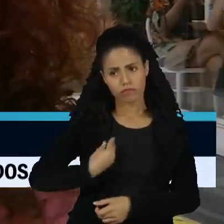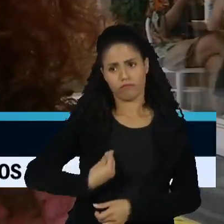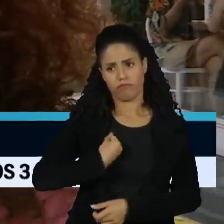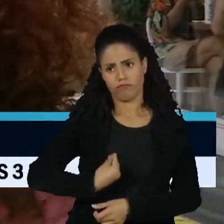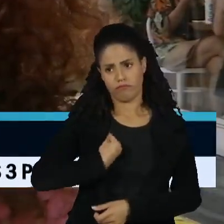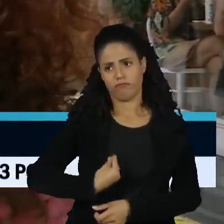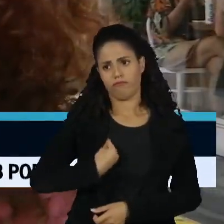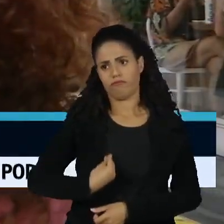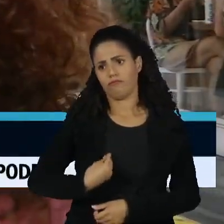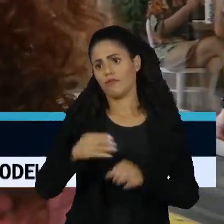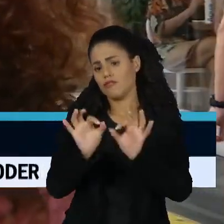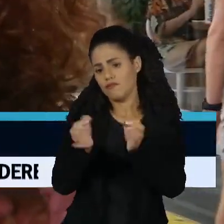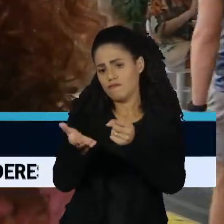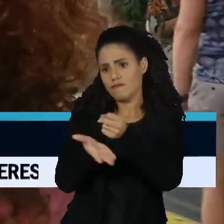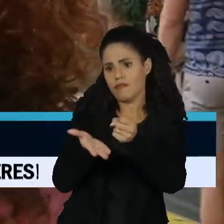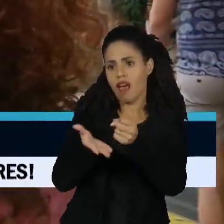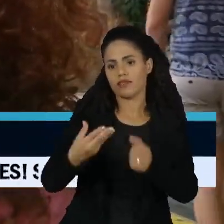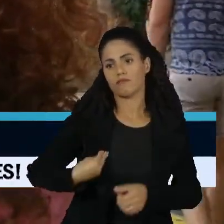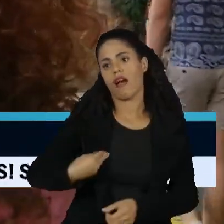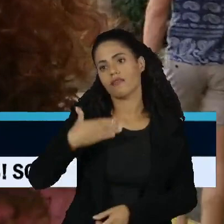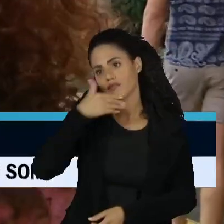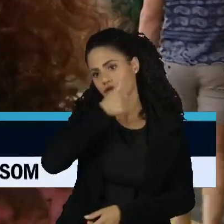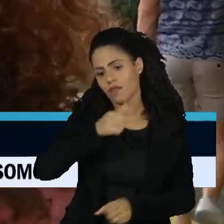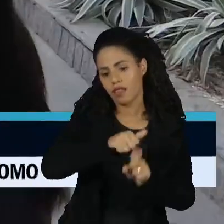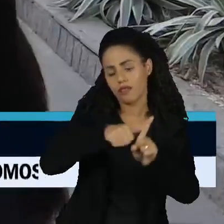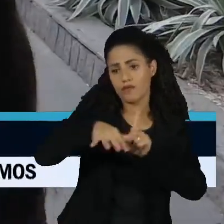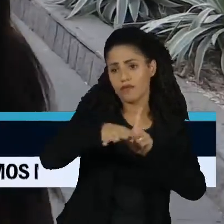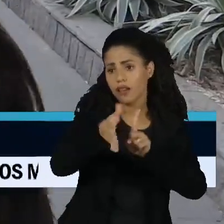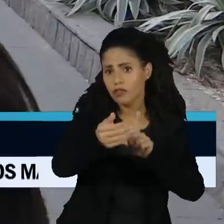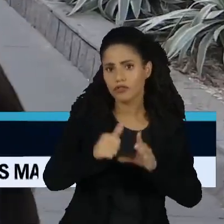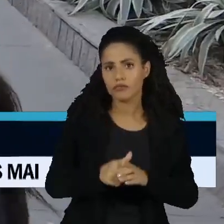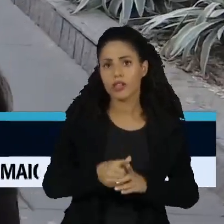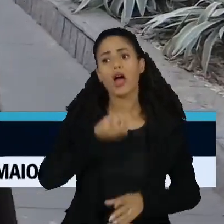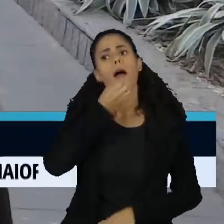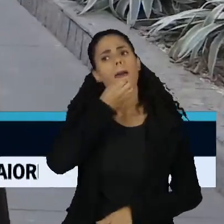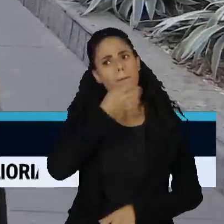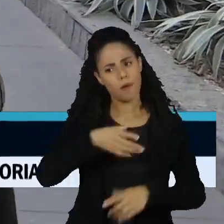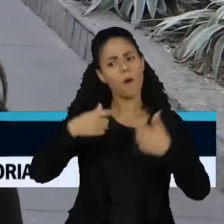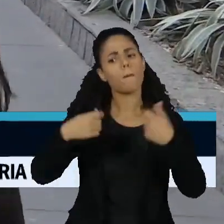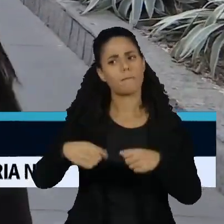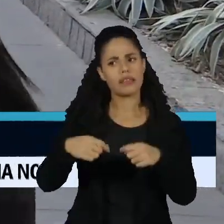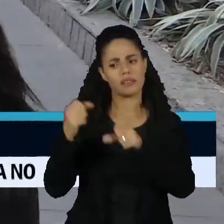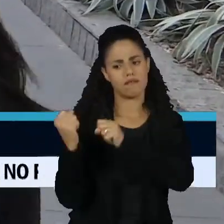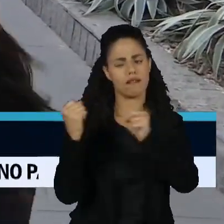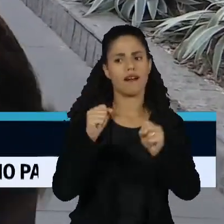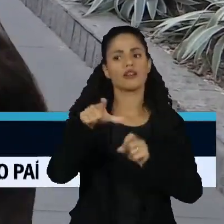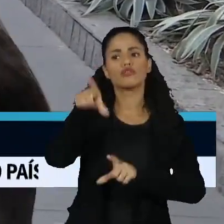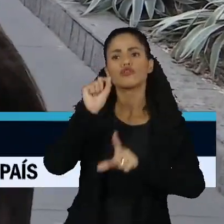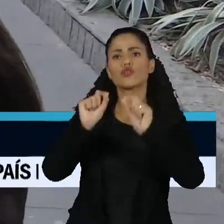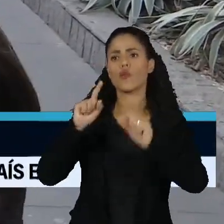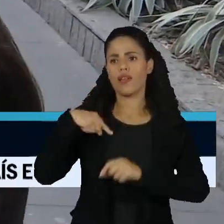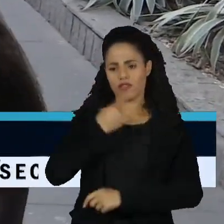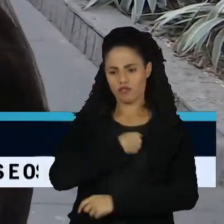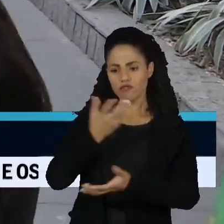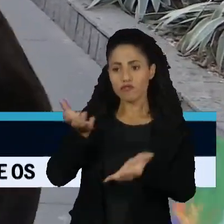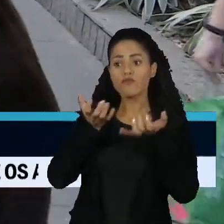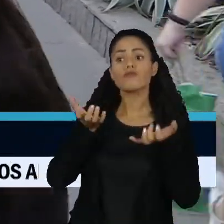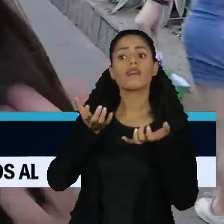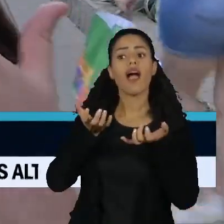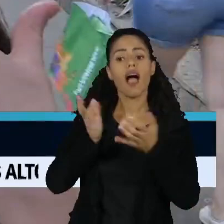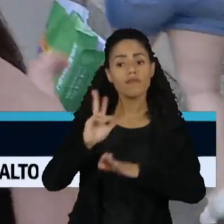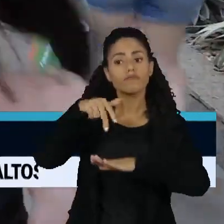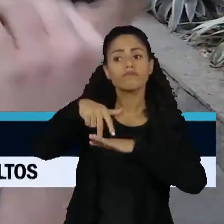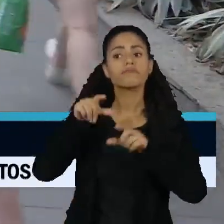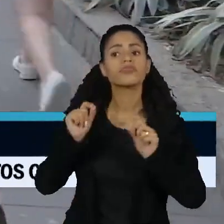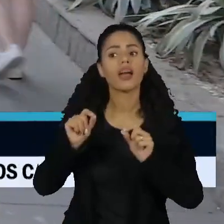um mínimo de sobrevivência e sociedade né É bom a gente ter o nosso poder de escolher quem a gente quer deixar